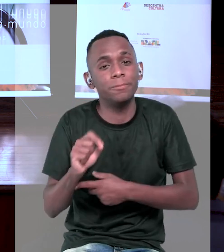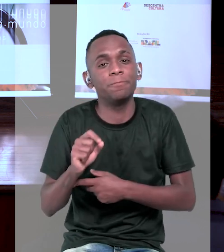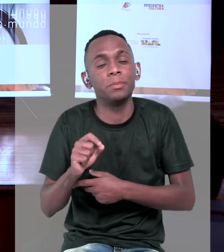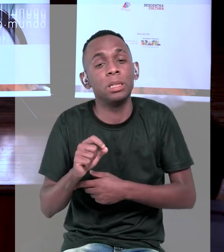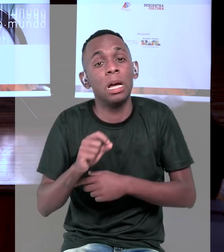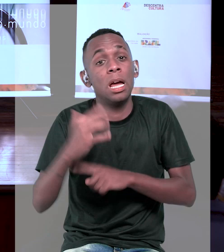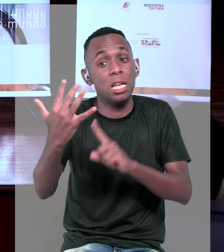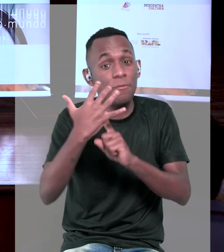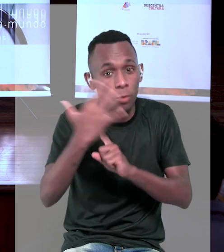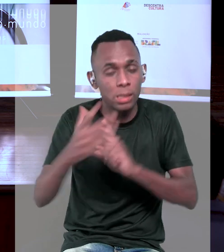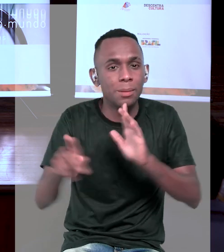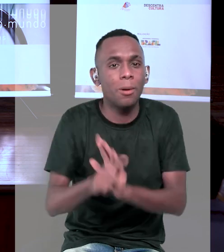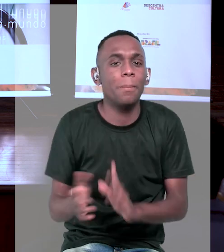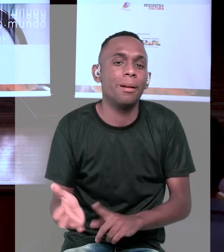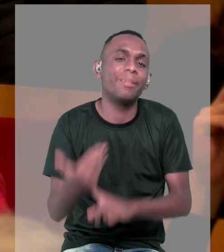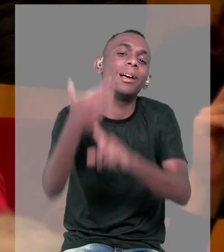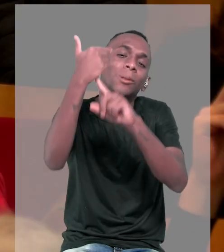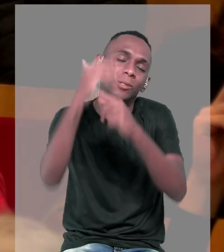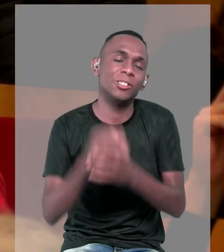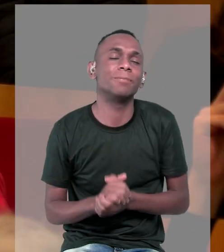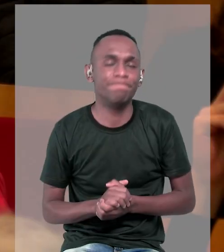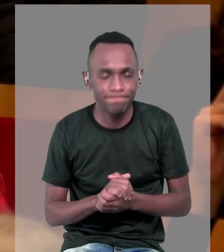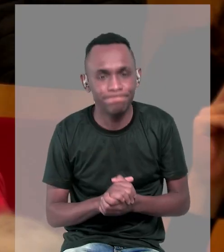técnica. A ameaça da técnica.